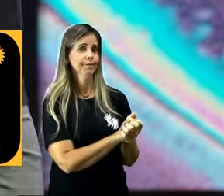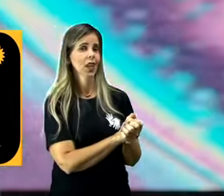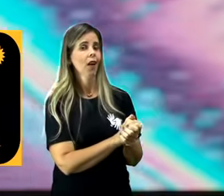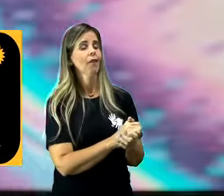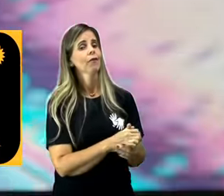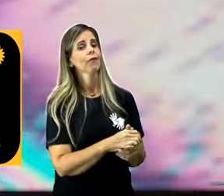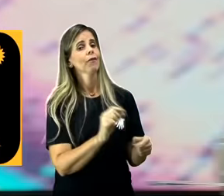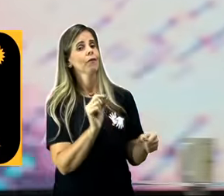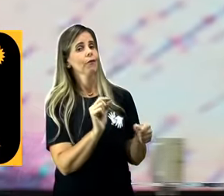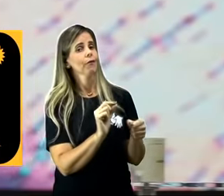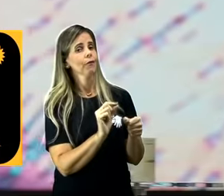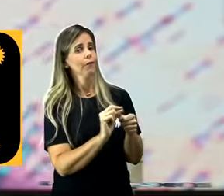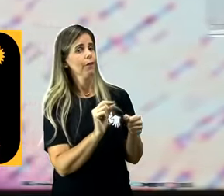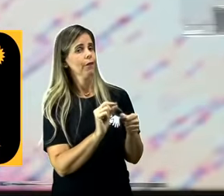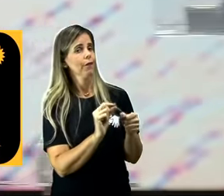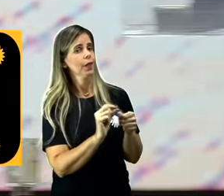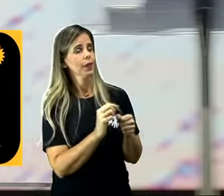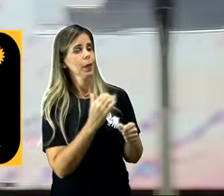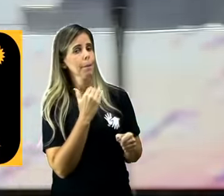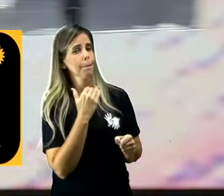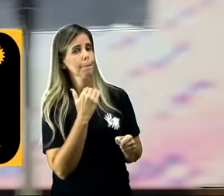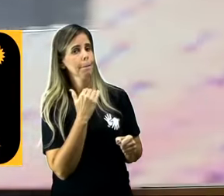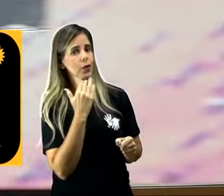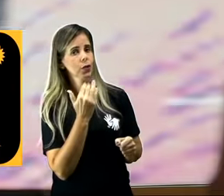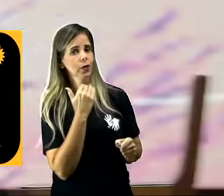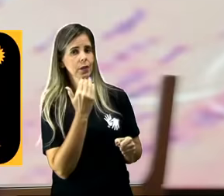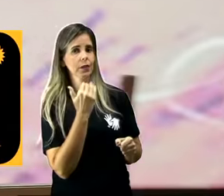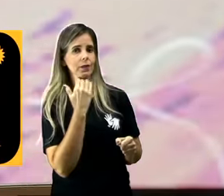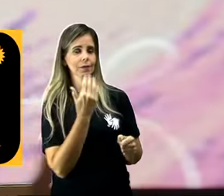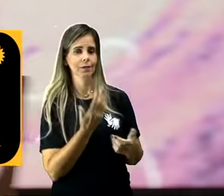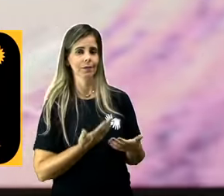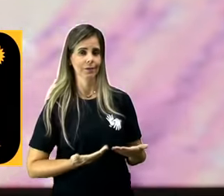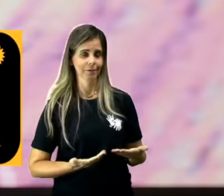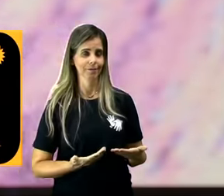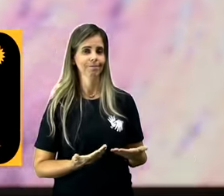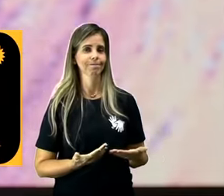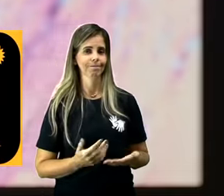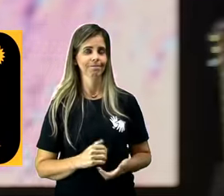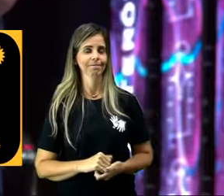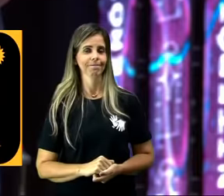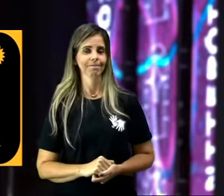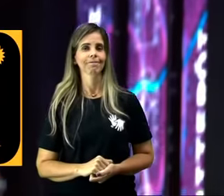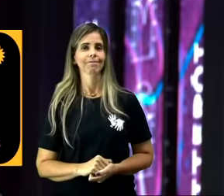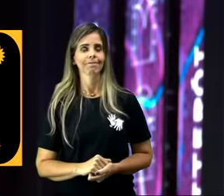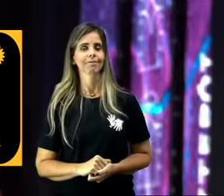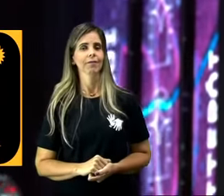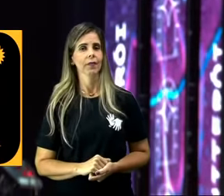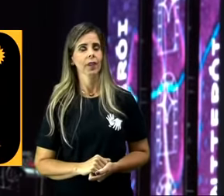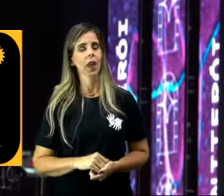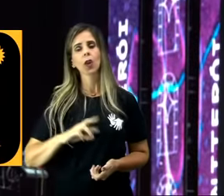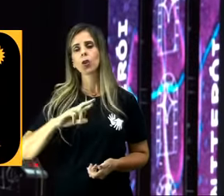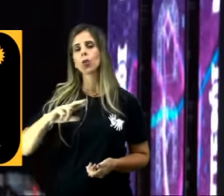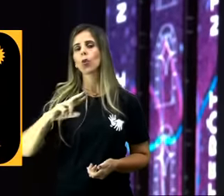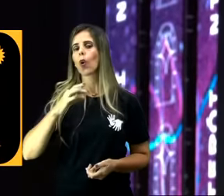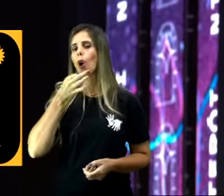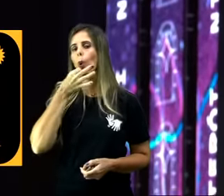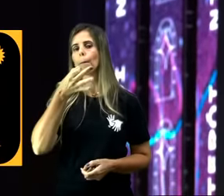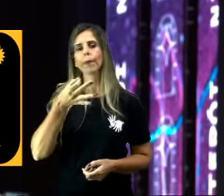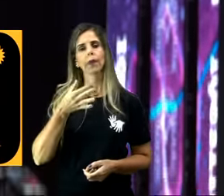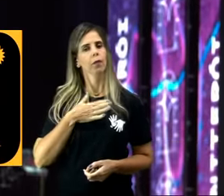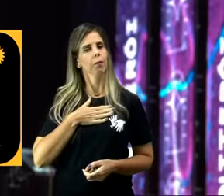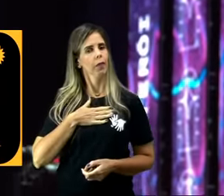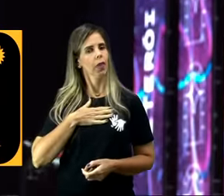Compra ainda não, calma. Conversa. Gente, eu estou lendo Bíblia, não estou dando minha opinião. Isso aqui não é curso de